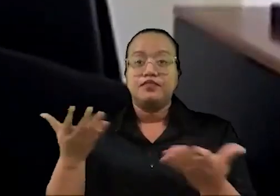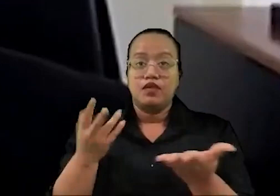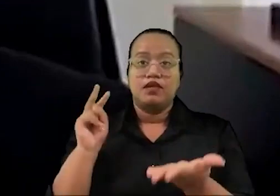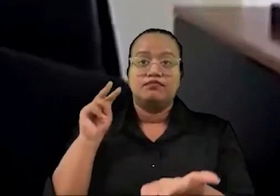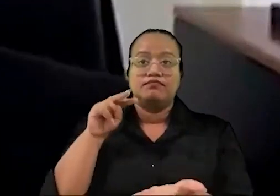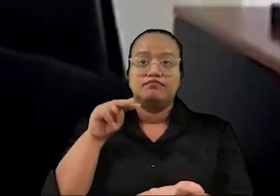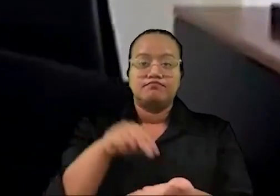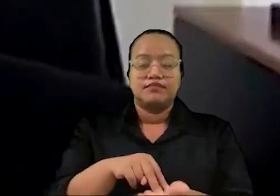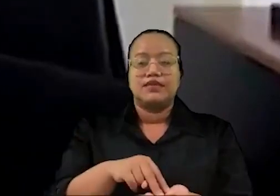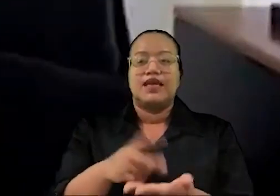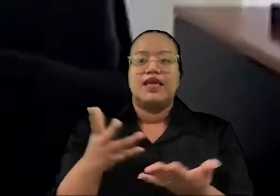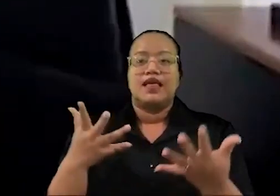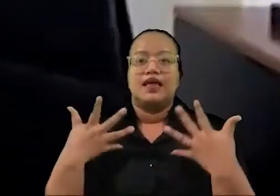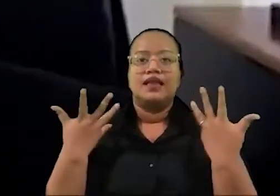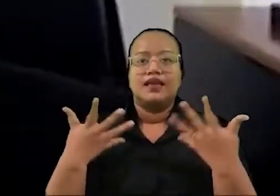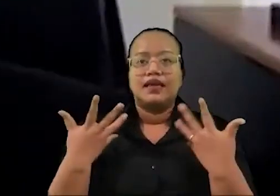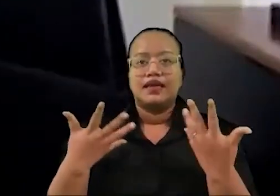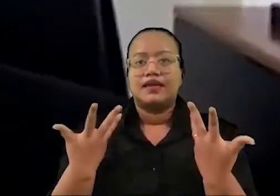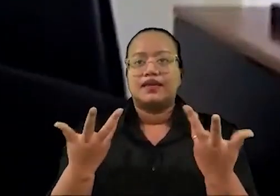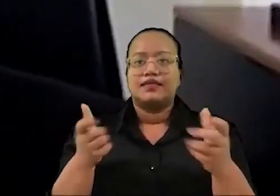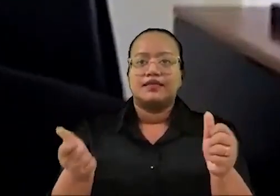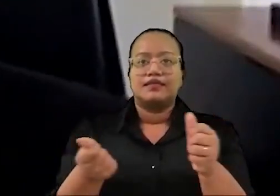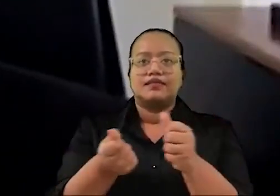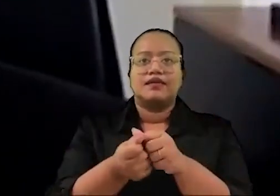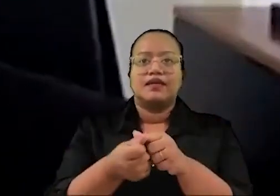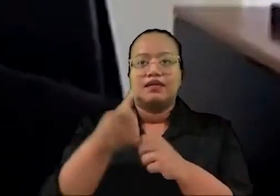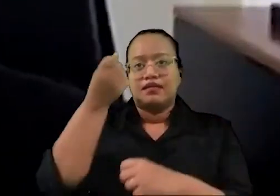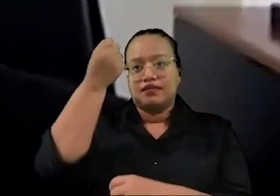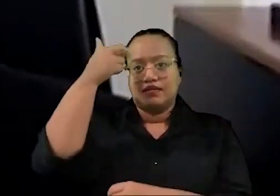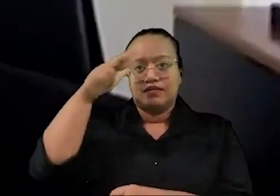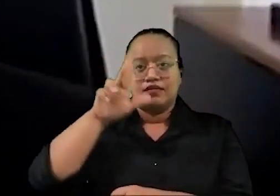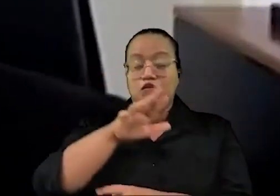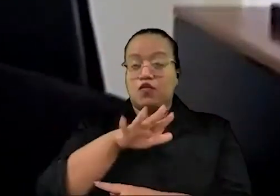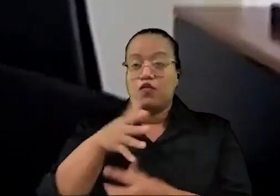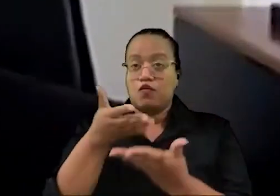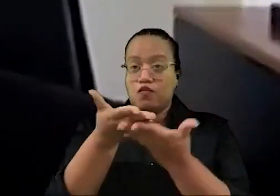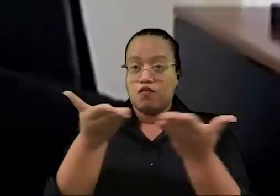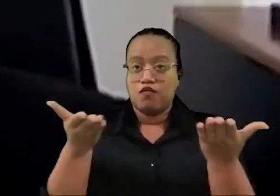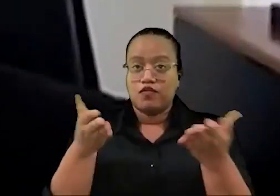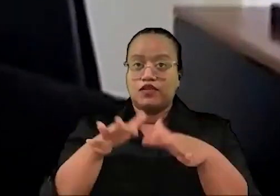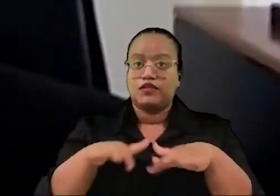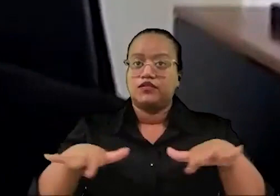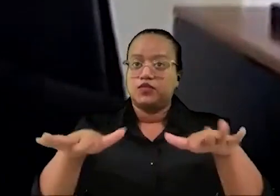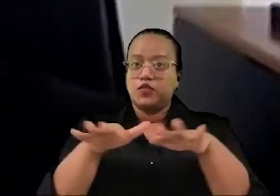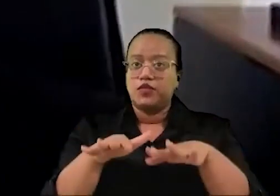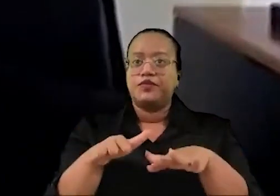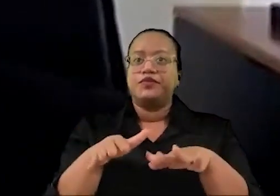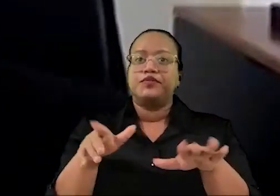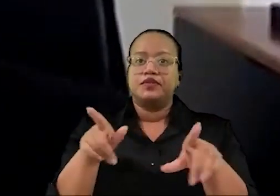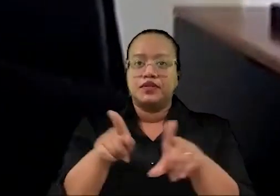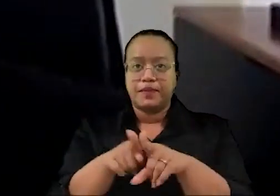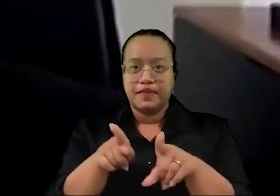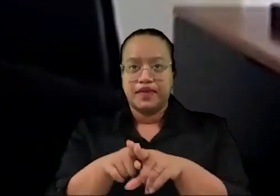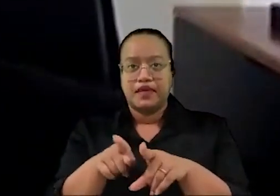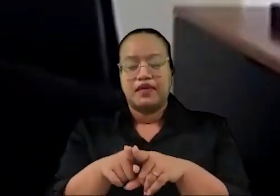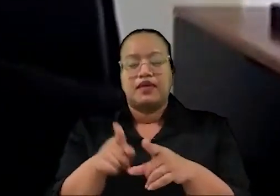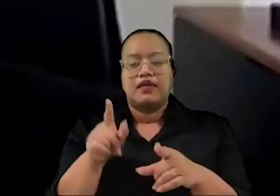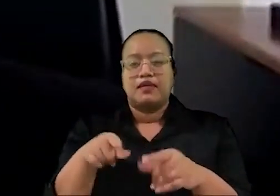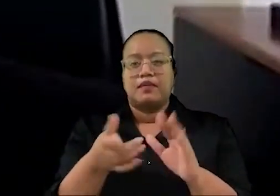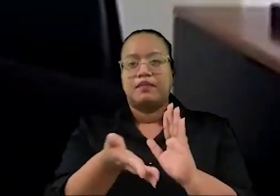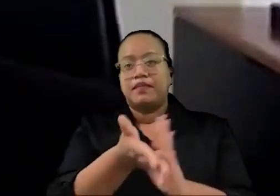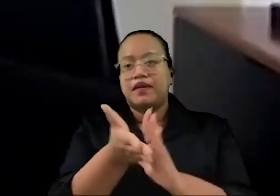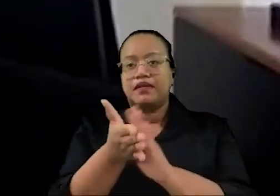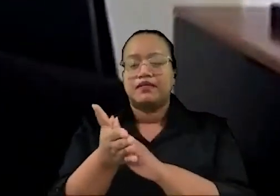os senhores e senhoras nesse encontro aqui. Já inicio parabenizando o TRF, a terceira região, porque esse tipo